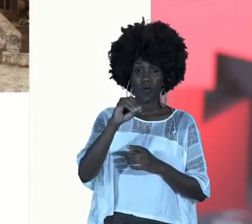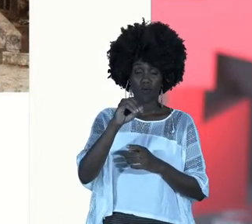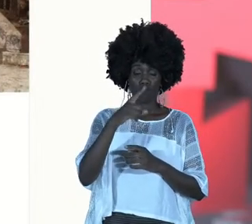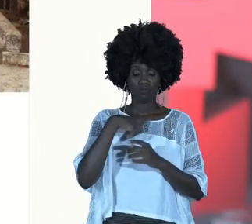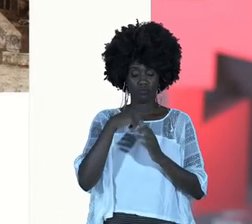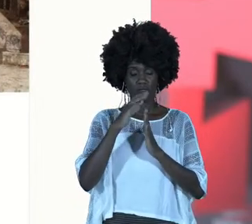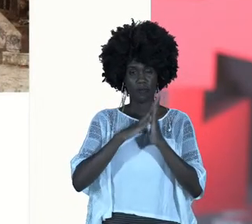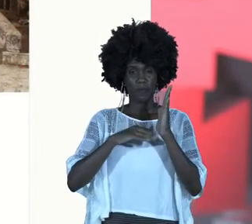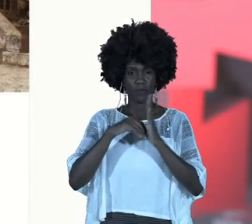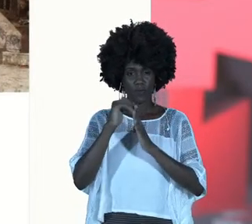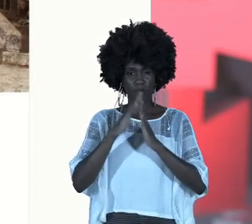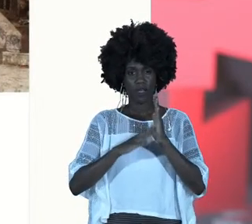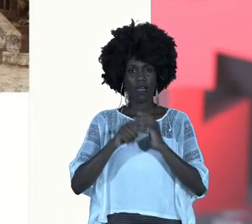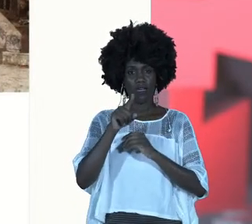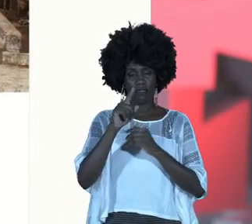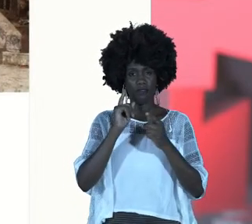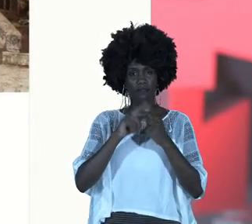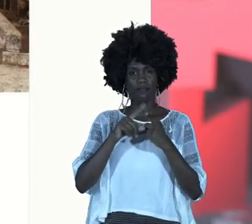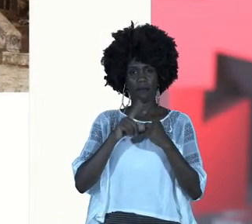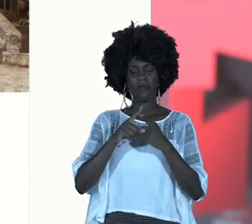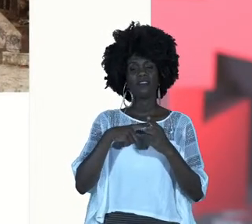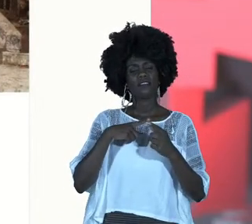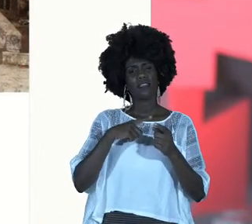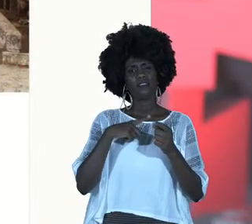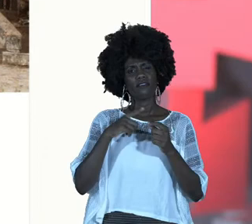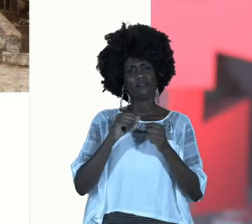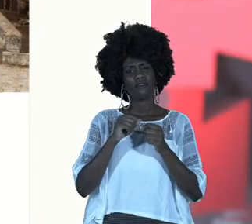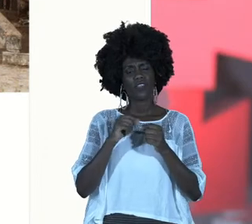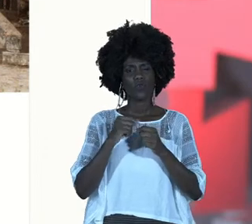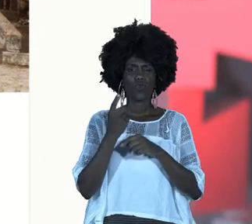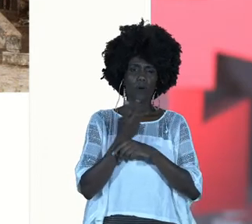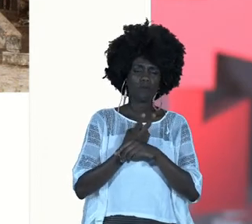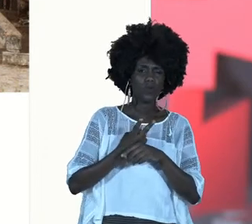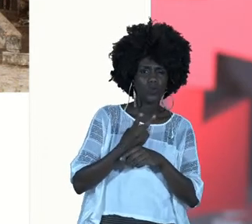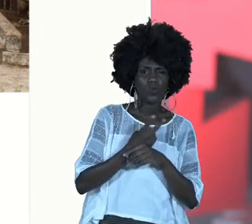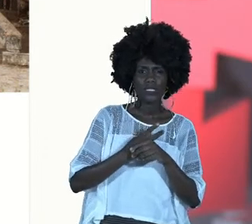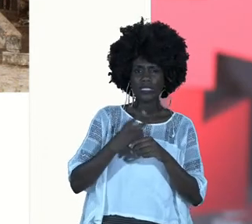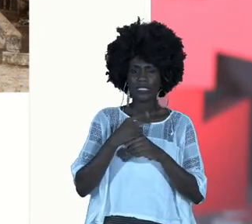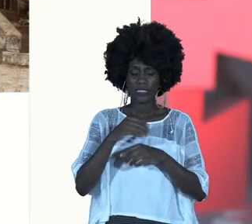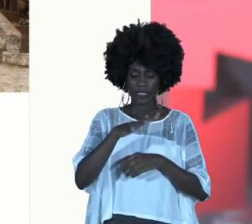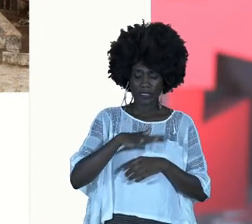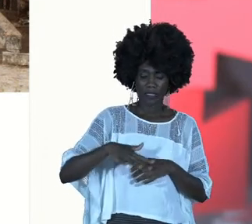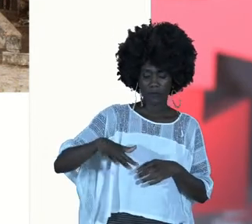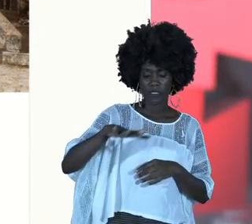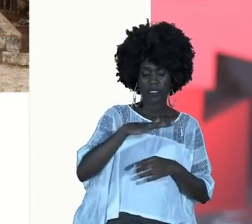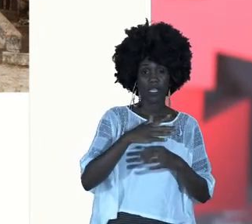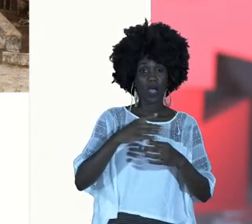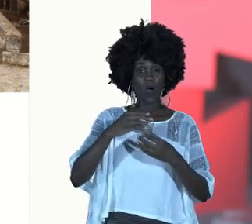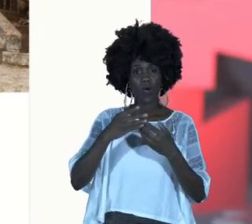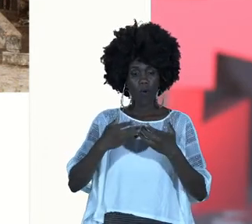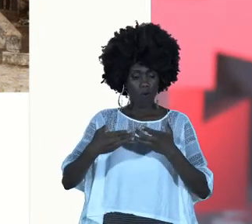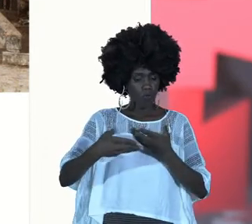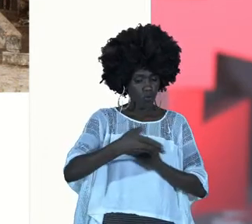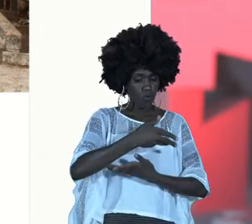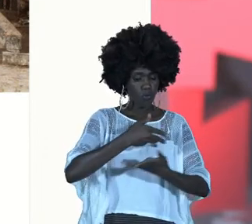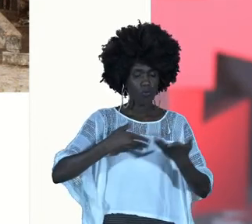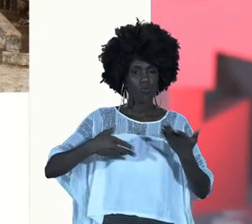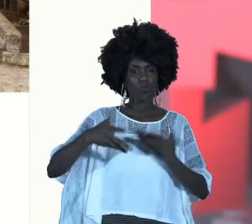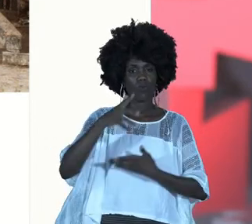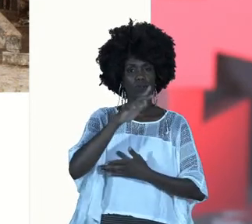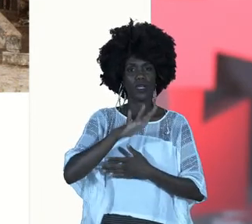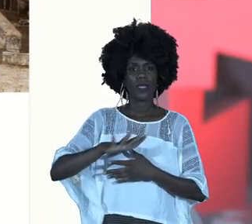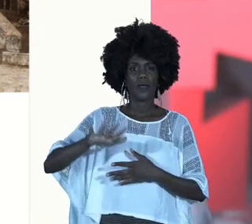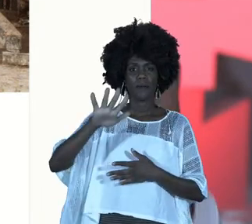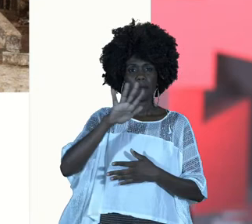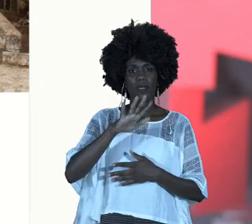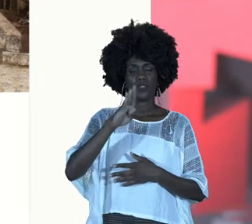pintura. E ela também tem realizado essa busca espacial de trânsito de imagens que a gente vê